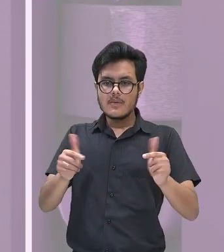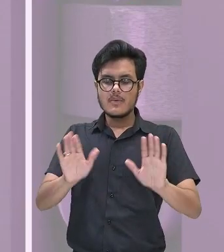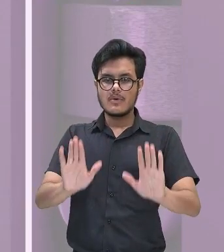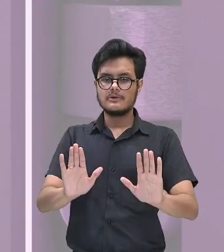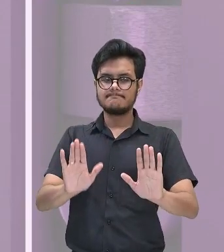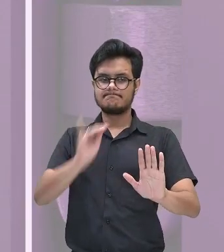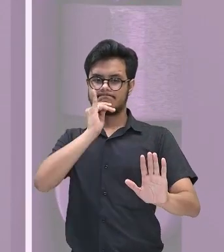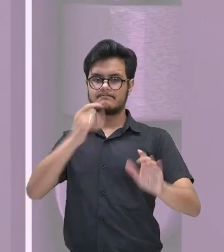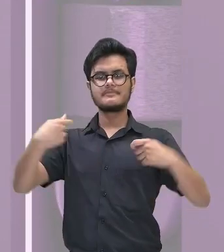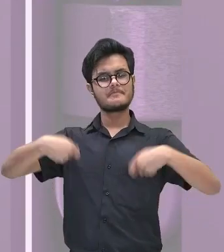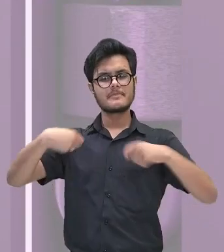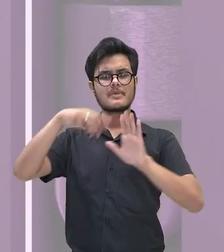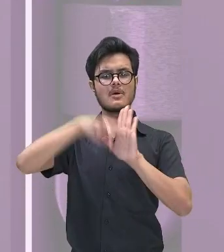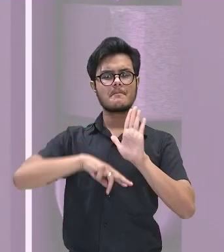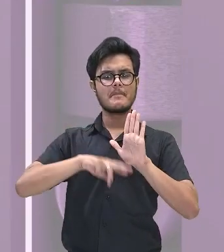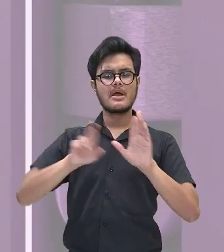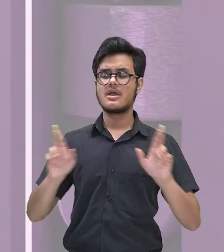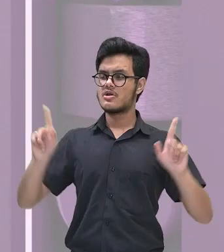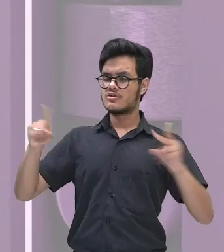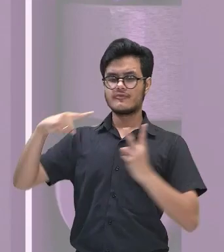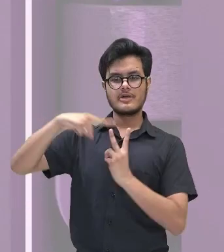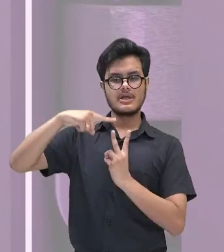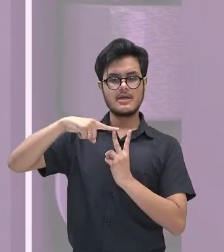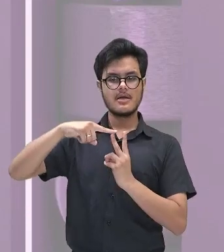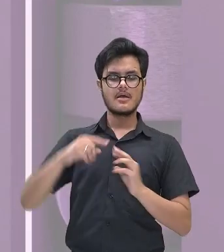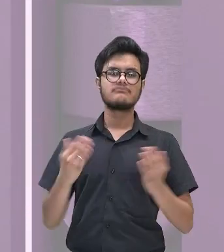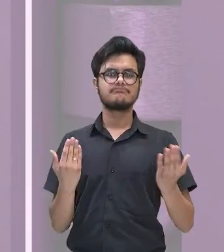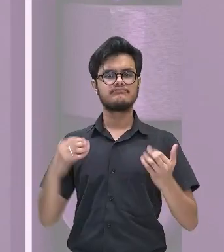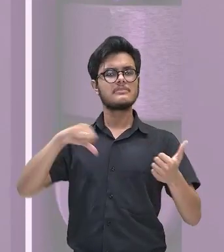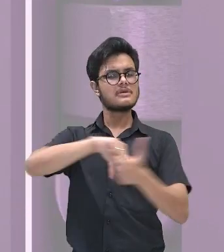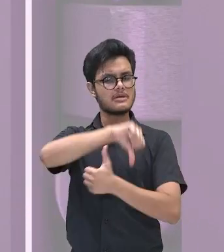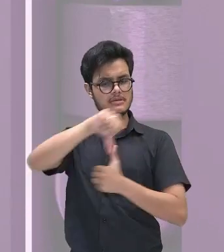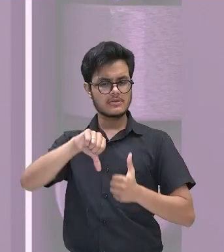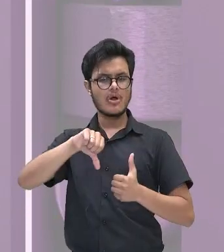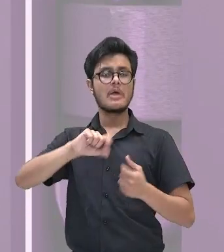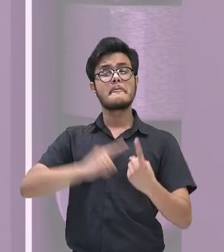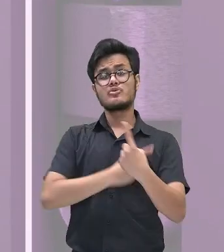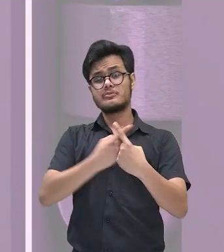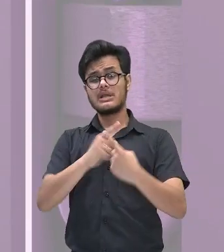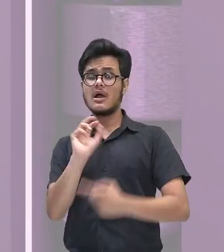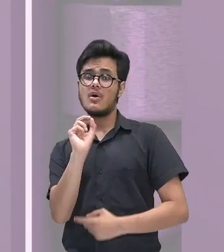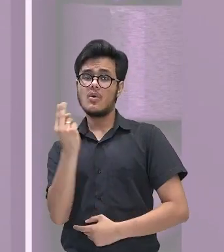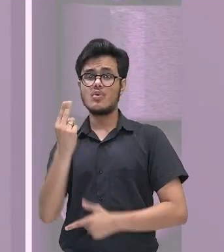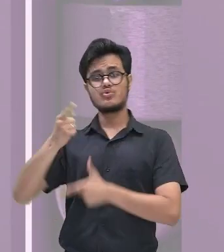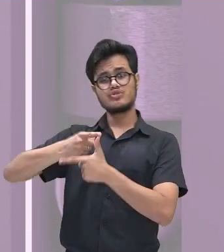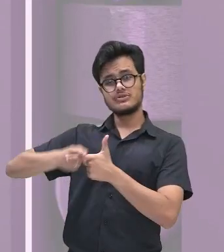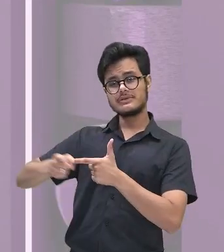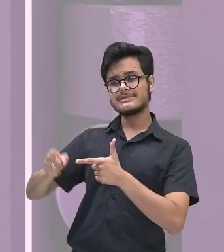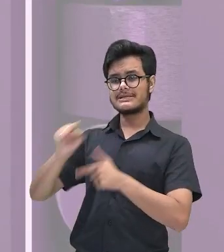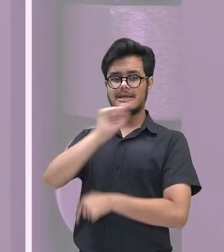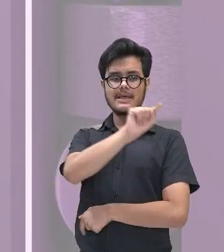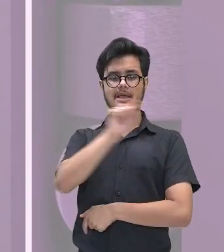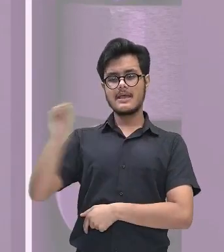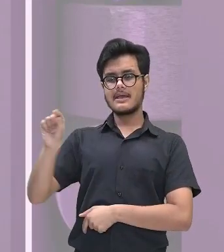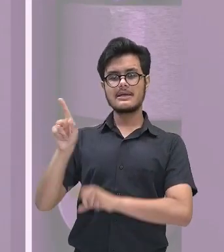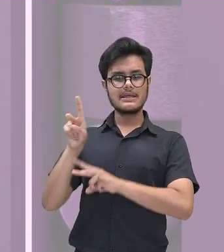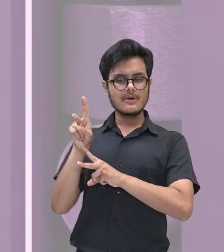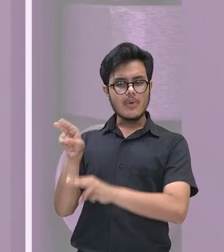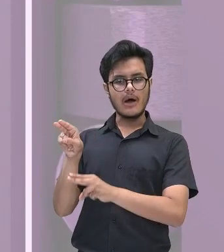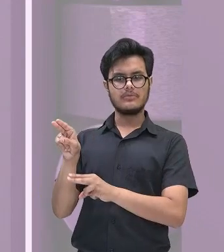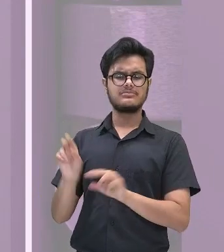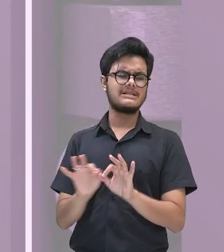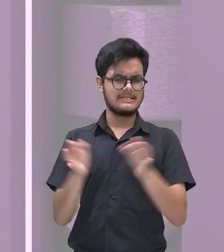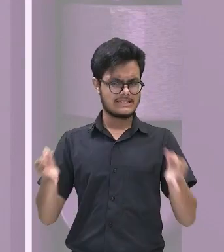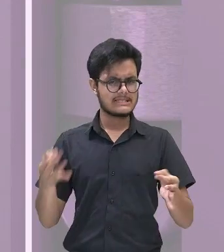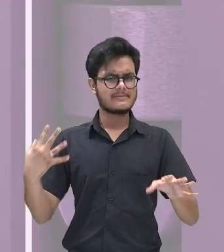vai ter que utilizar aí a propriedade da radiciação para transformar e fazer com que o nosso índice fique igual, que aí fica bem